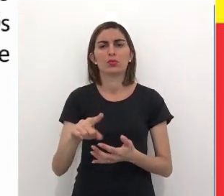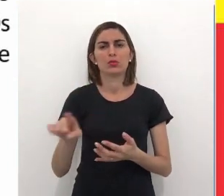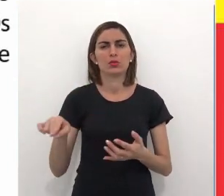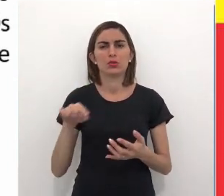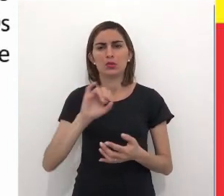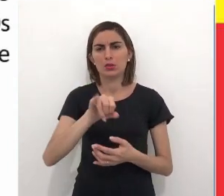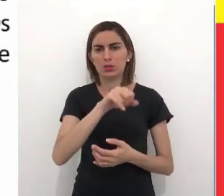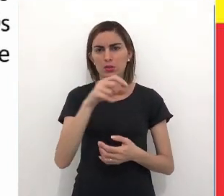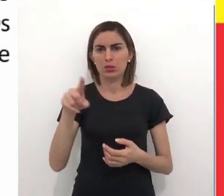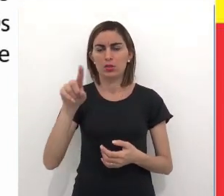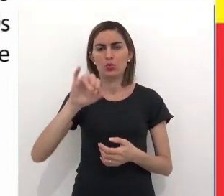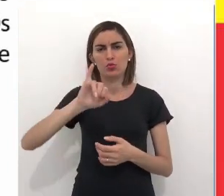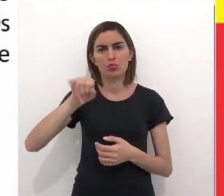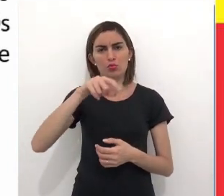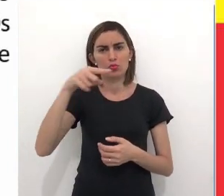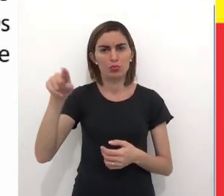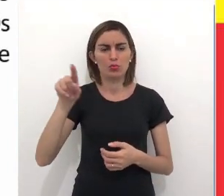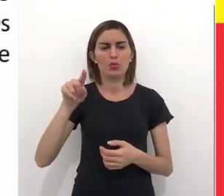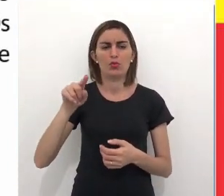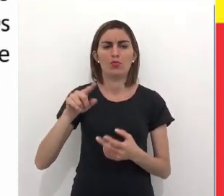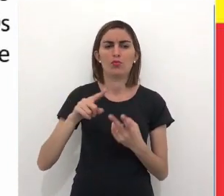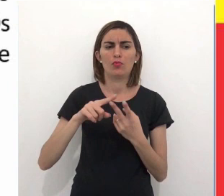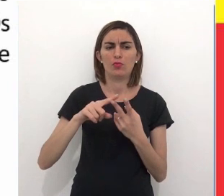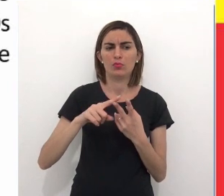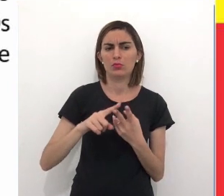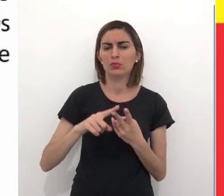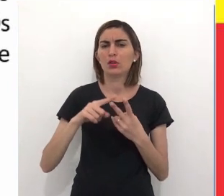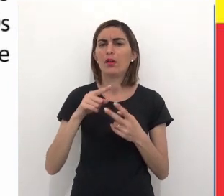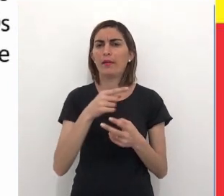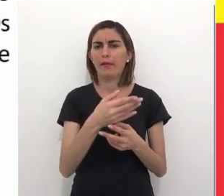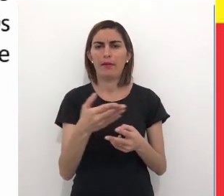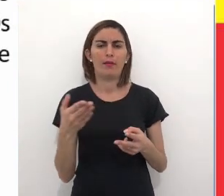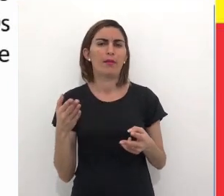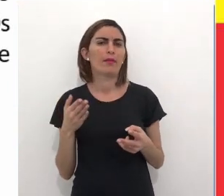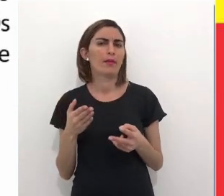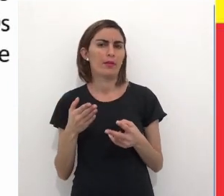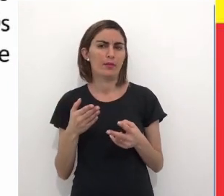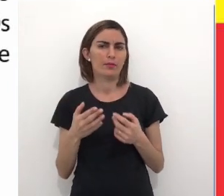São João Forte, né,